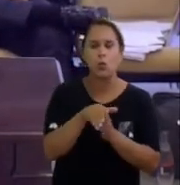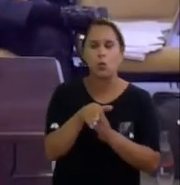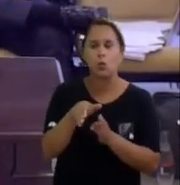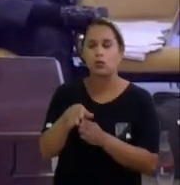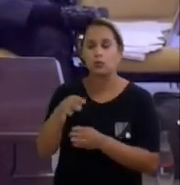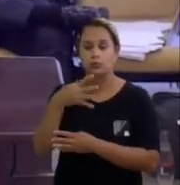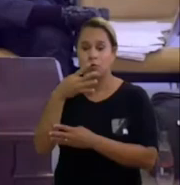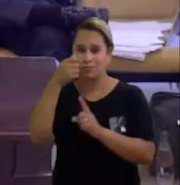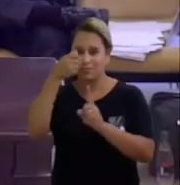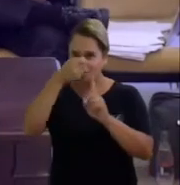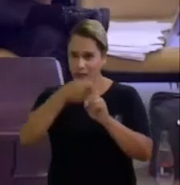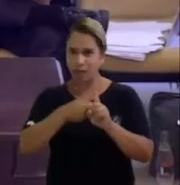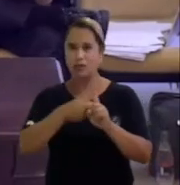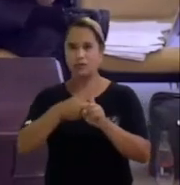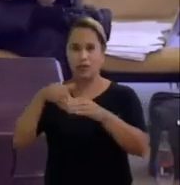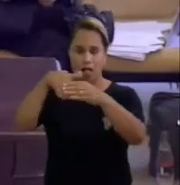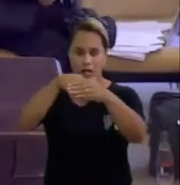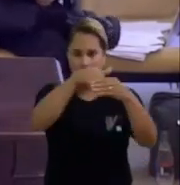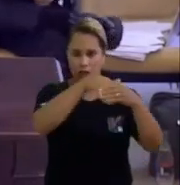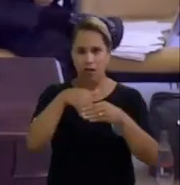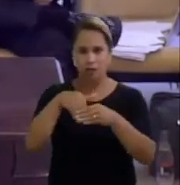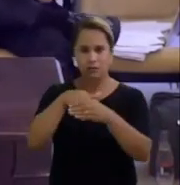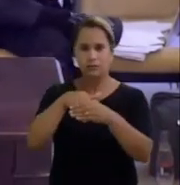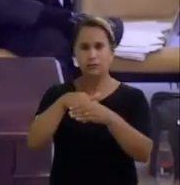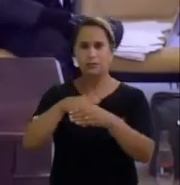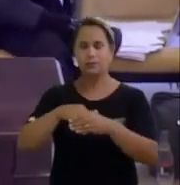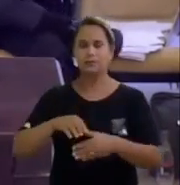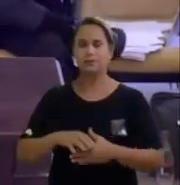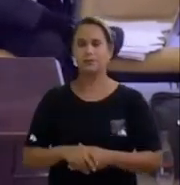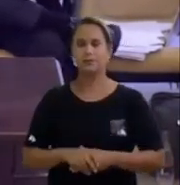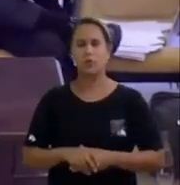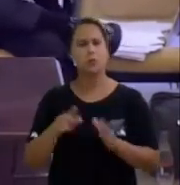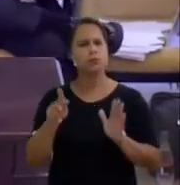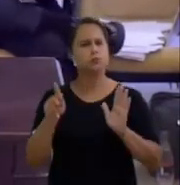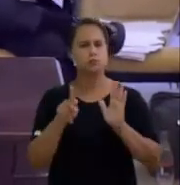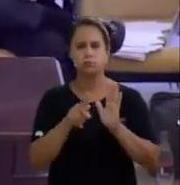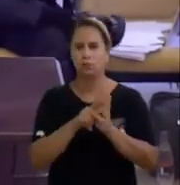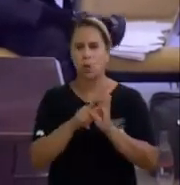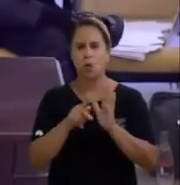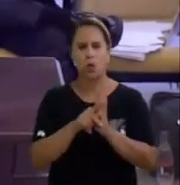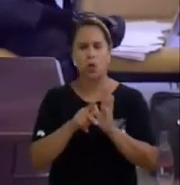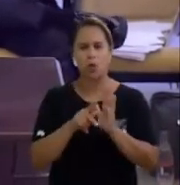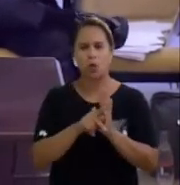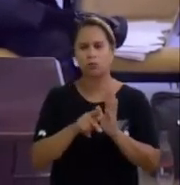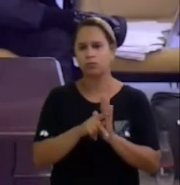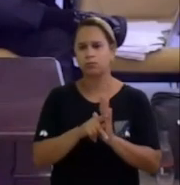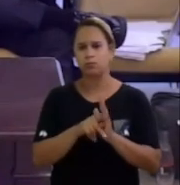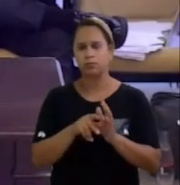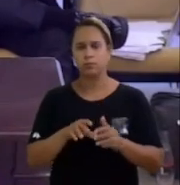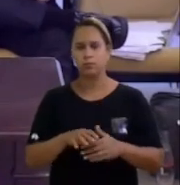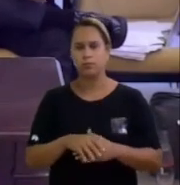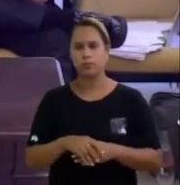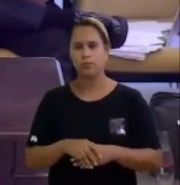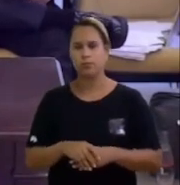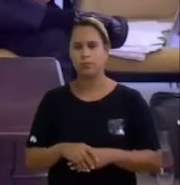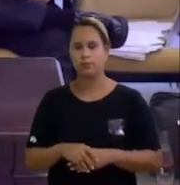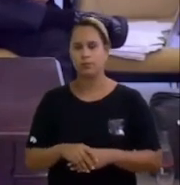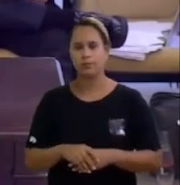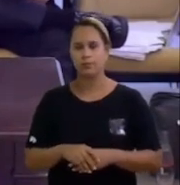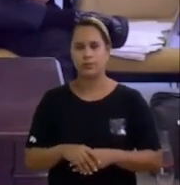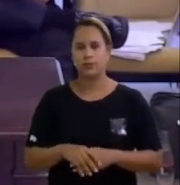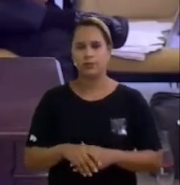eleitoral, do próprio suplente. Então, eu gostaria de fazer